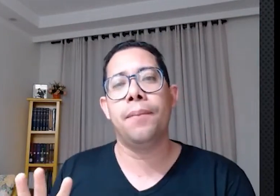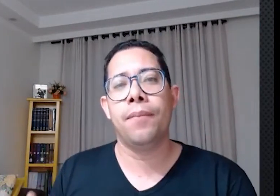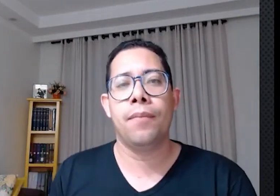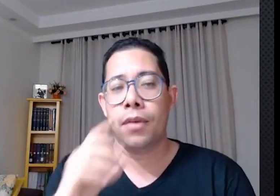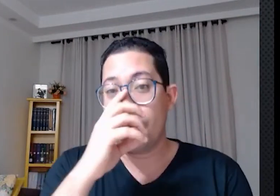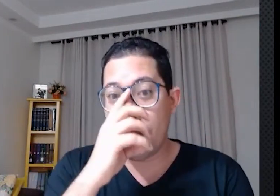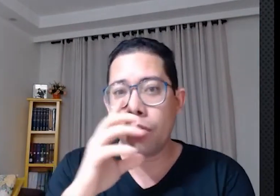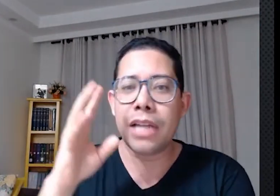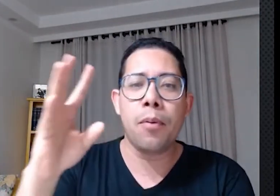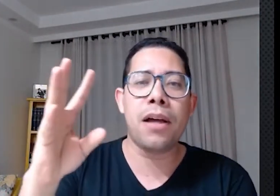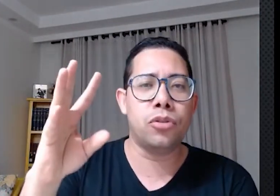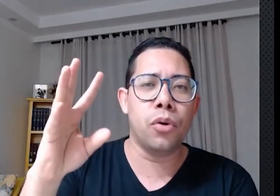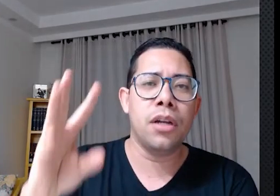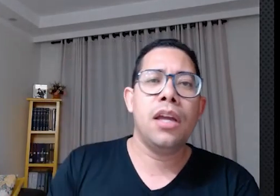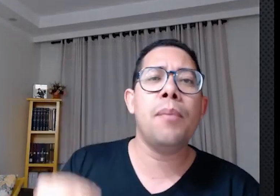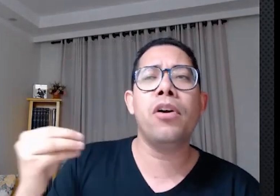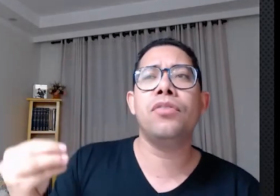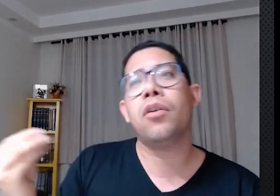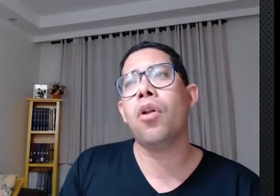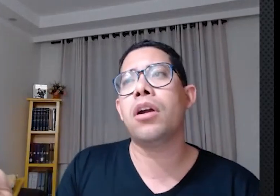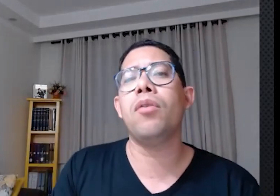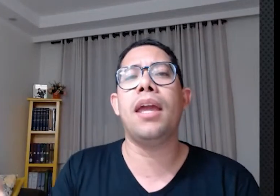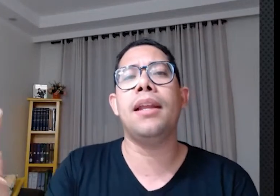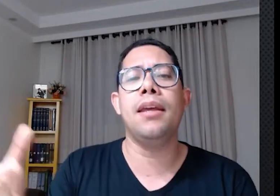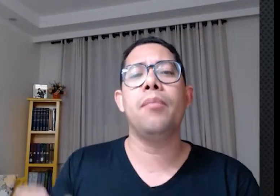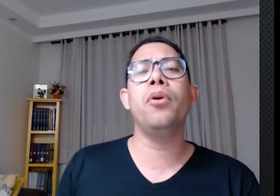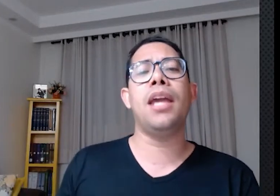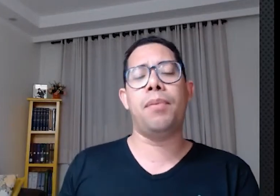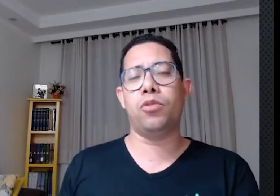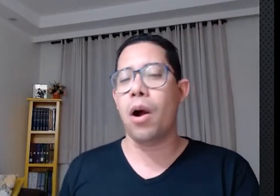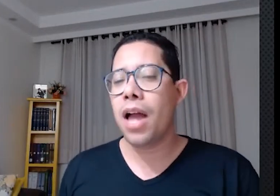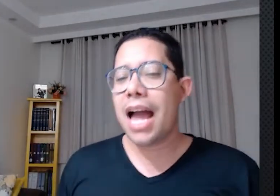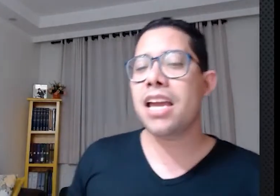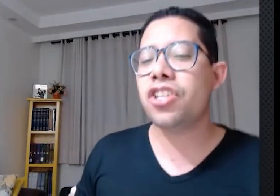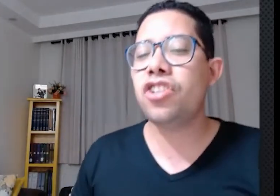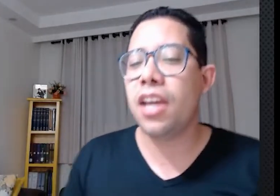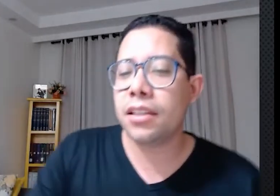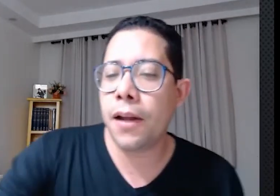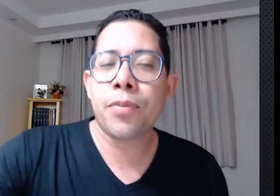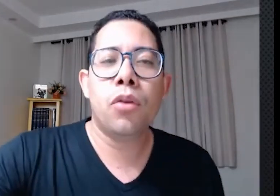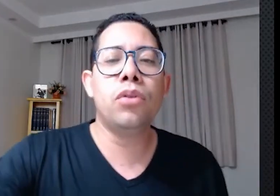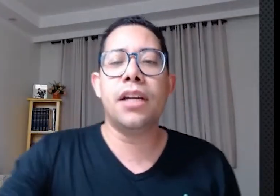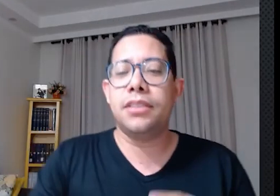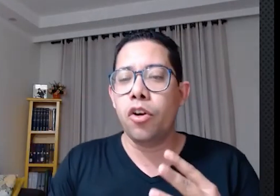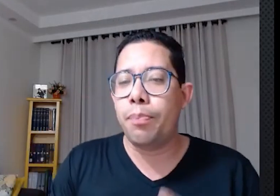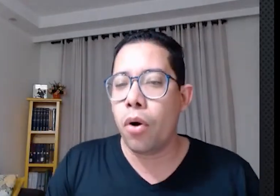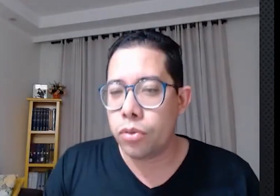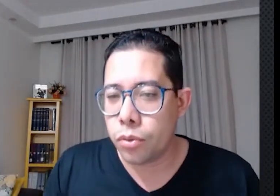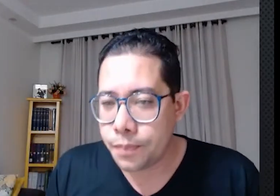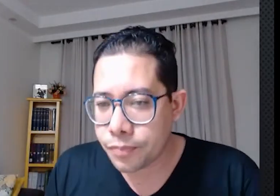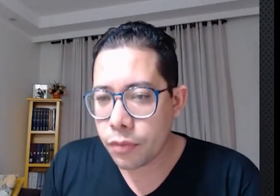fantástica. Perguntar pro pastor e depois você coloca alguém ali. Por quê, pessoal? Aí a gente entra no